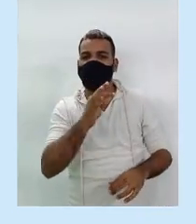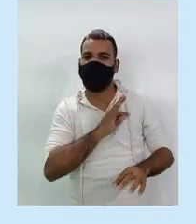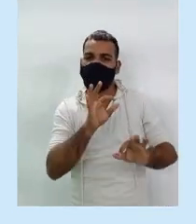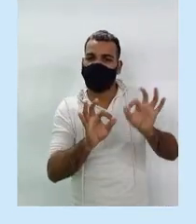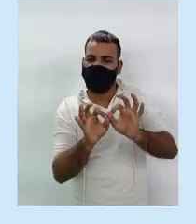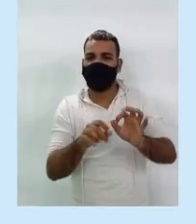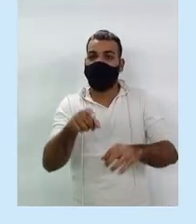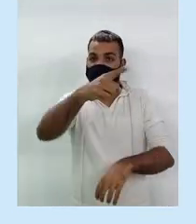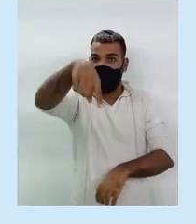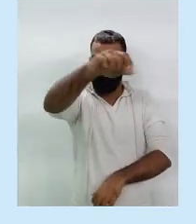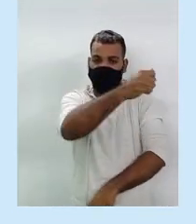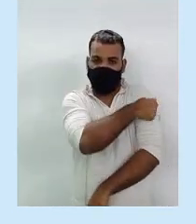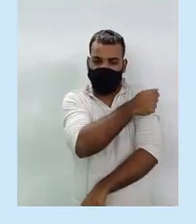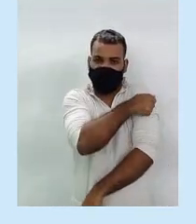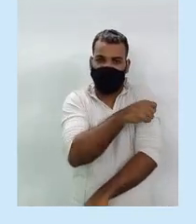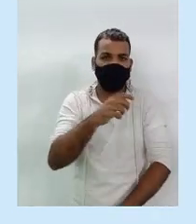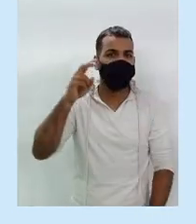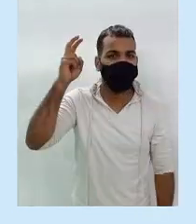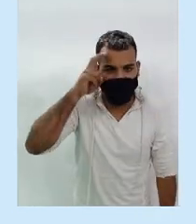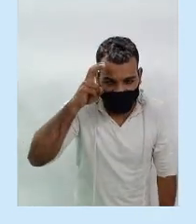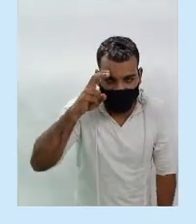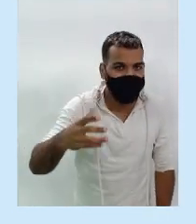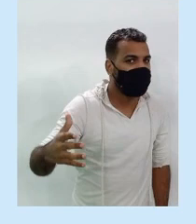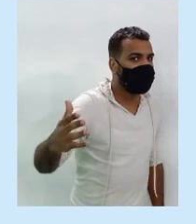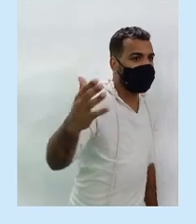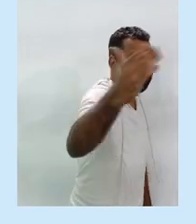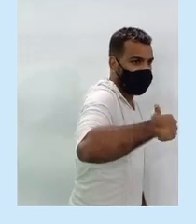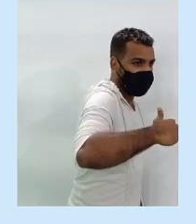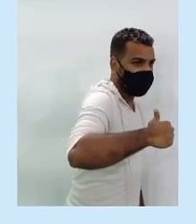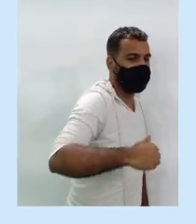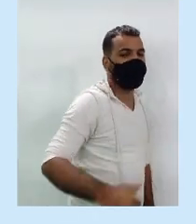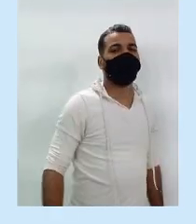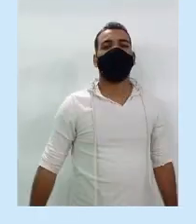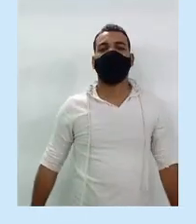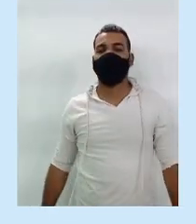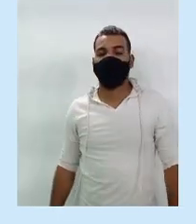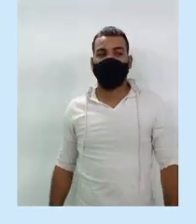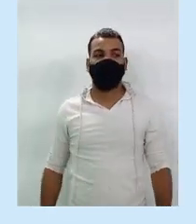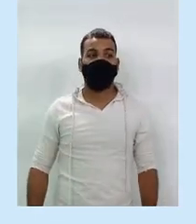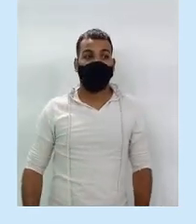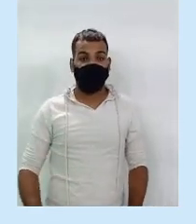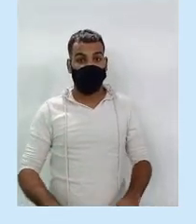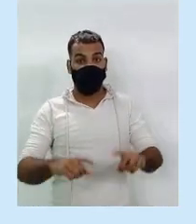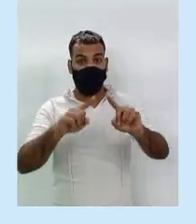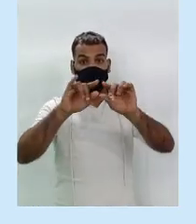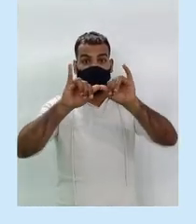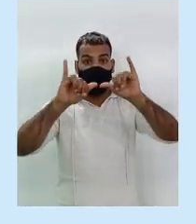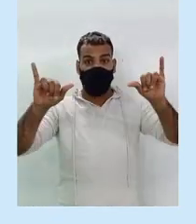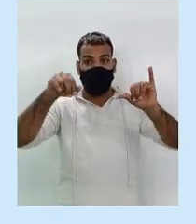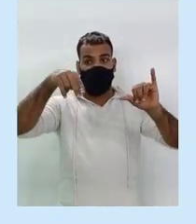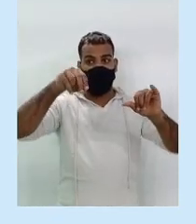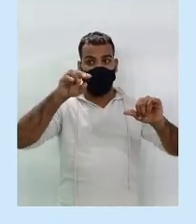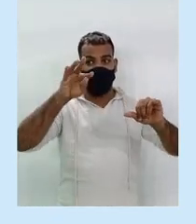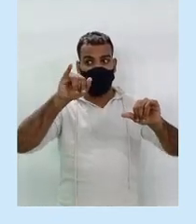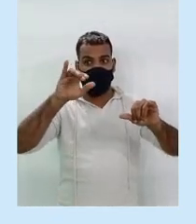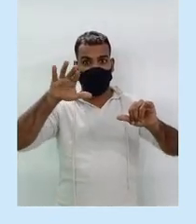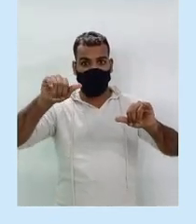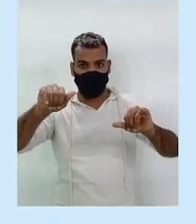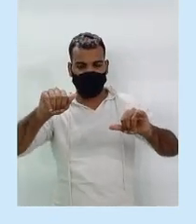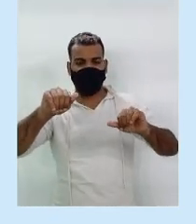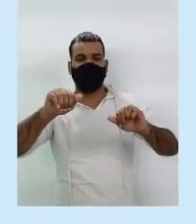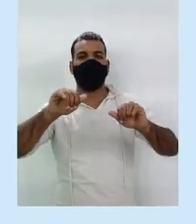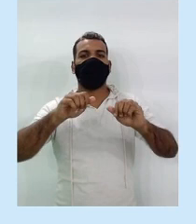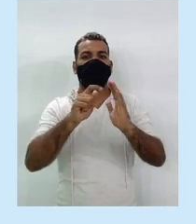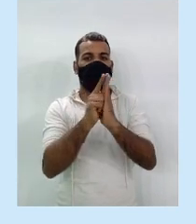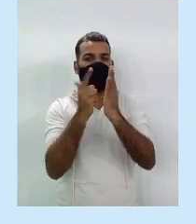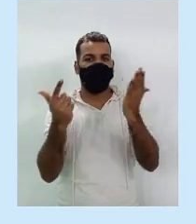vocês, estudantes. Então lembrem isso aí. Vamos lá, recapitulando: notícia, jornalismo,